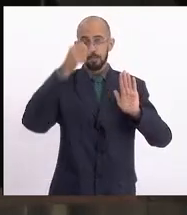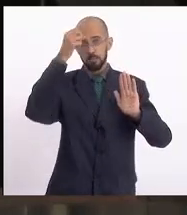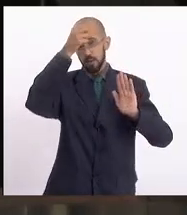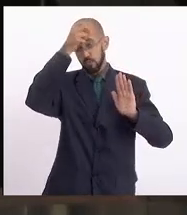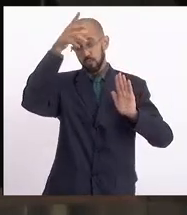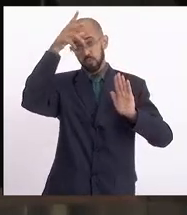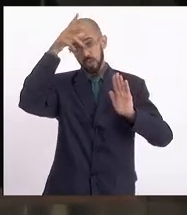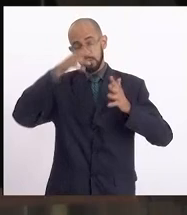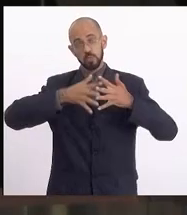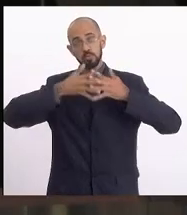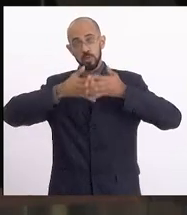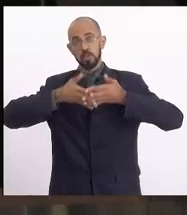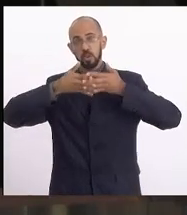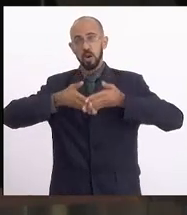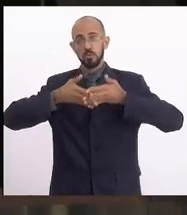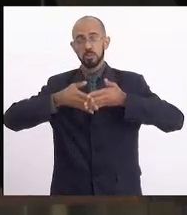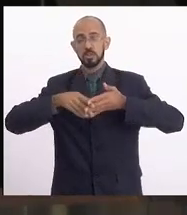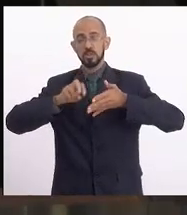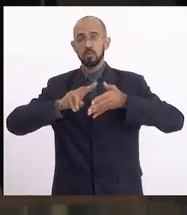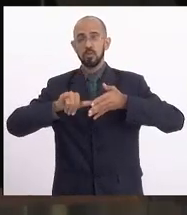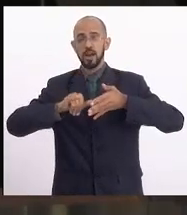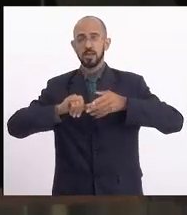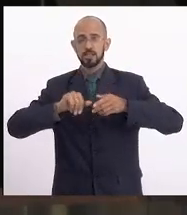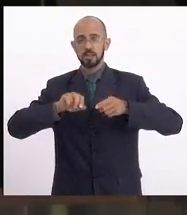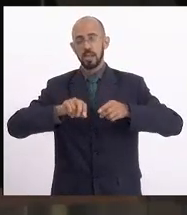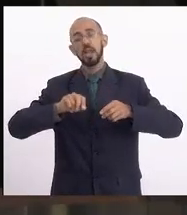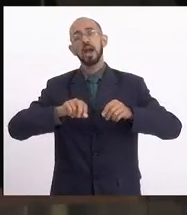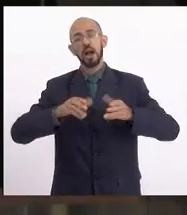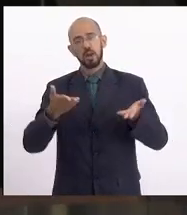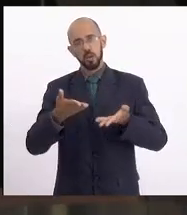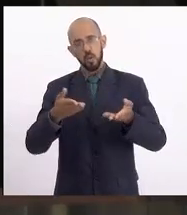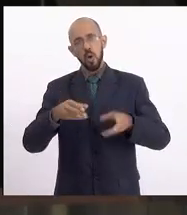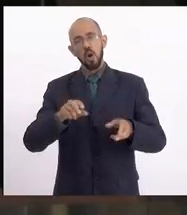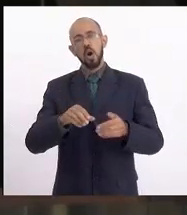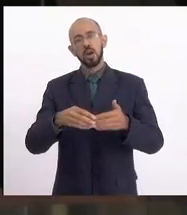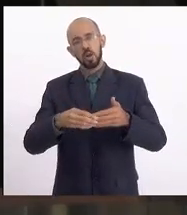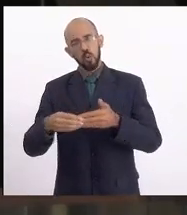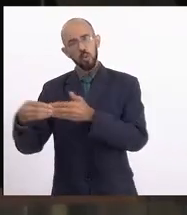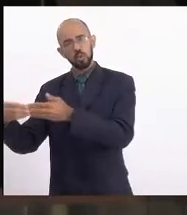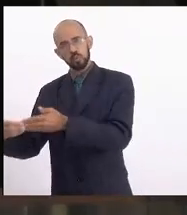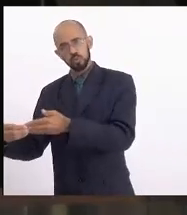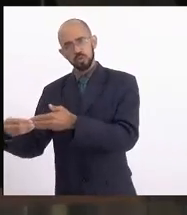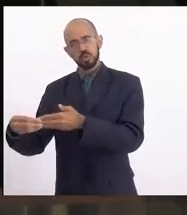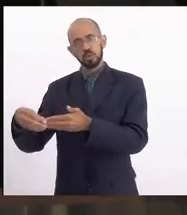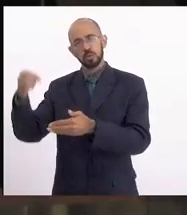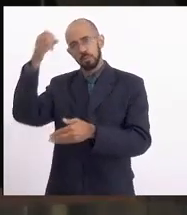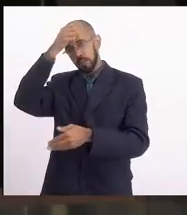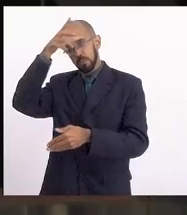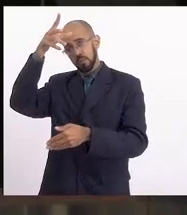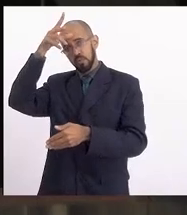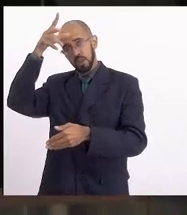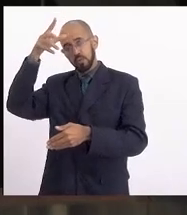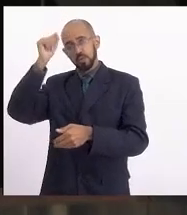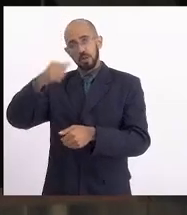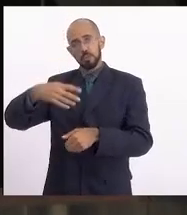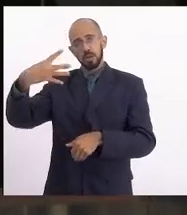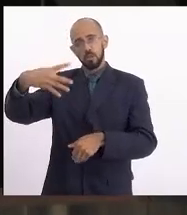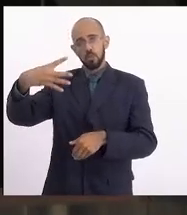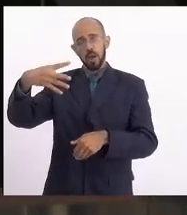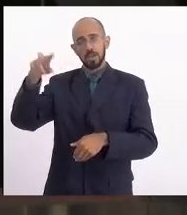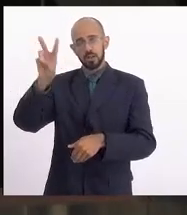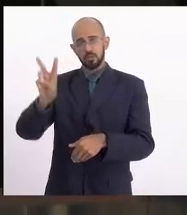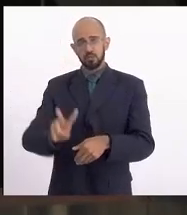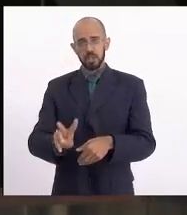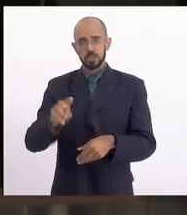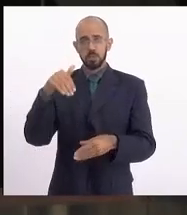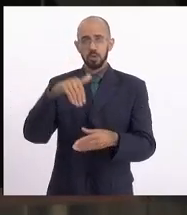que vai ser, afinal de contas, conduzido à prefeitura de Petrópolis pela quarta vez, pelo voto popular